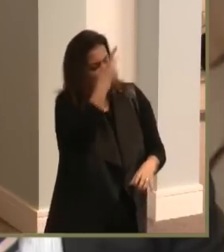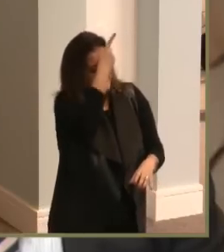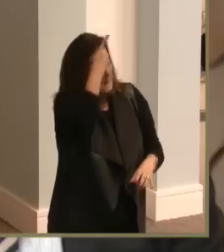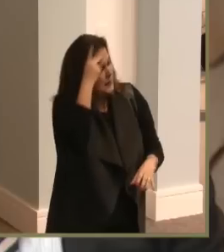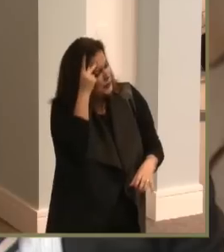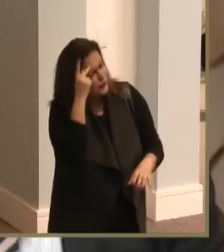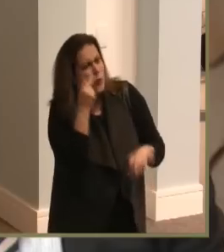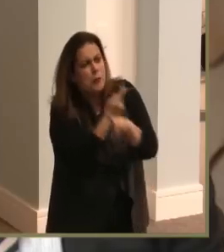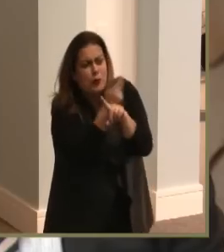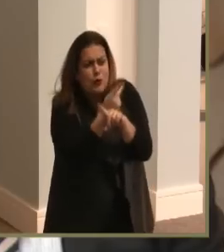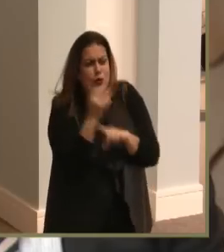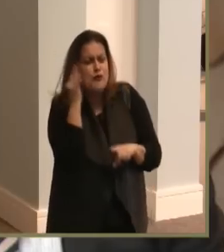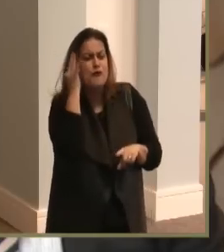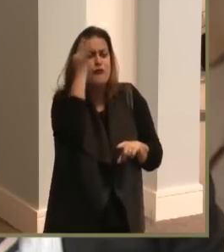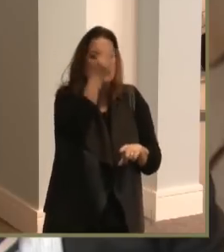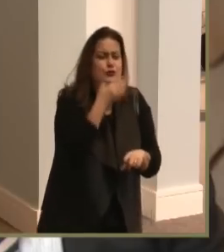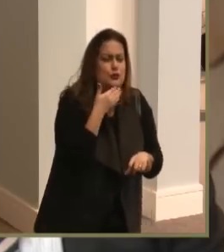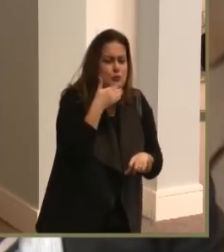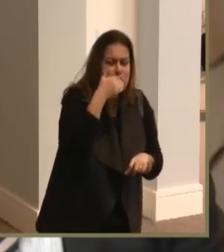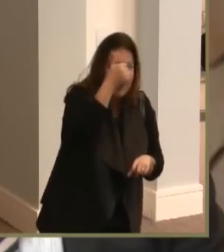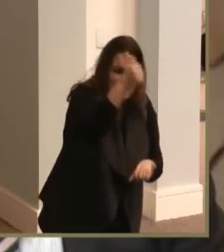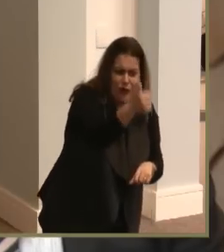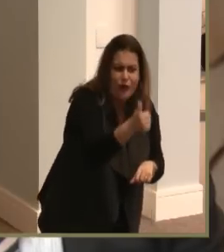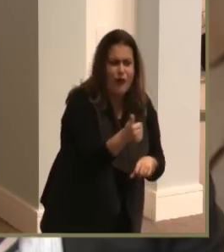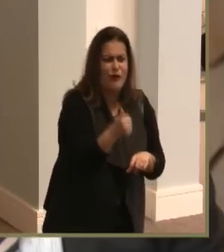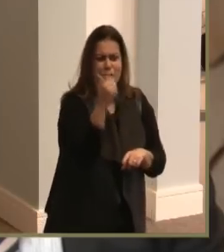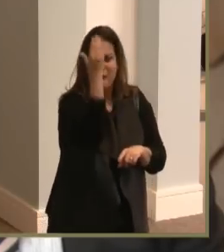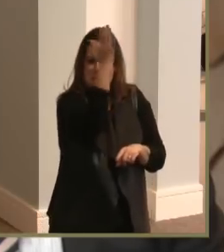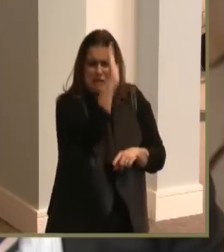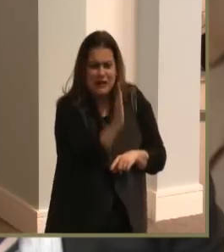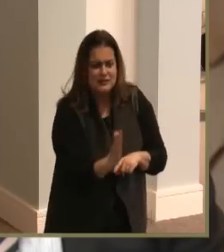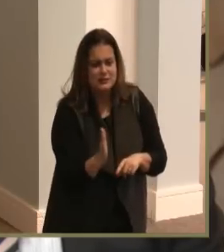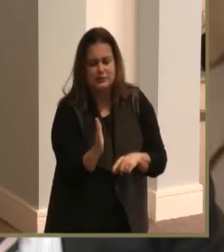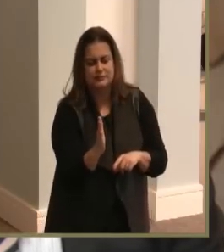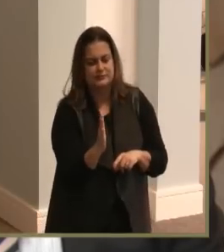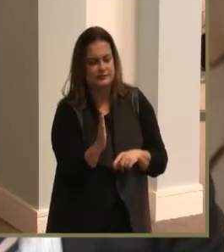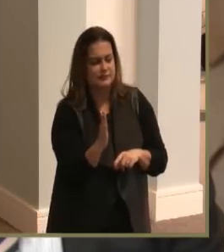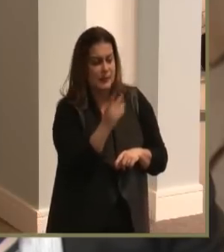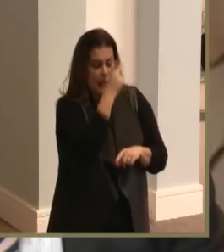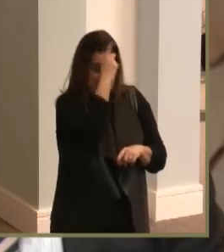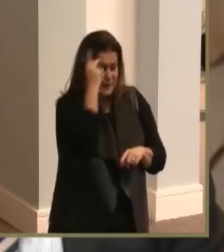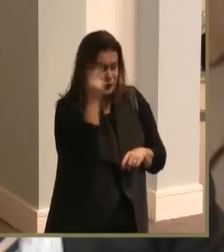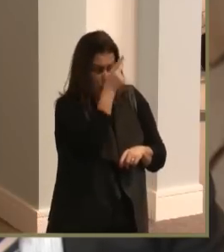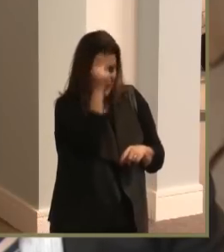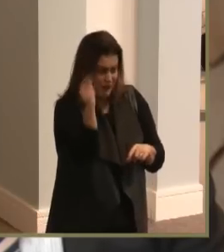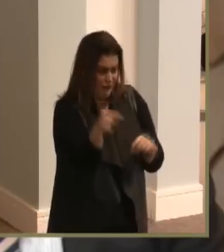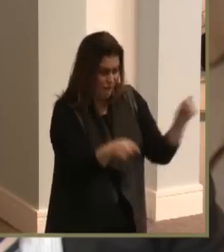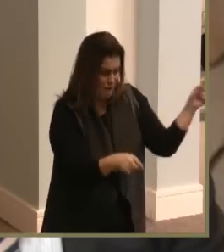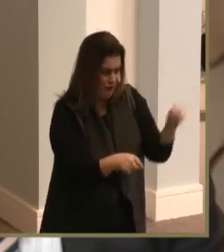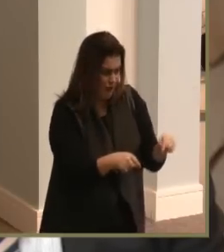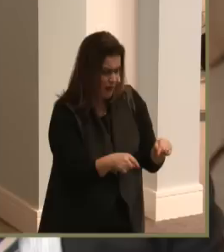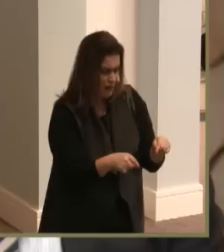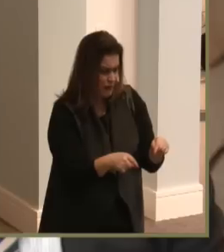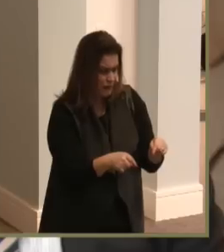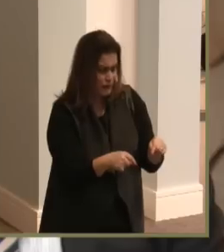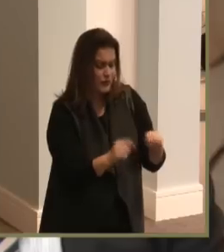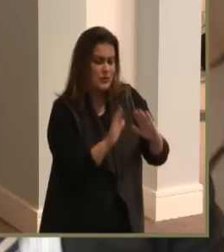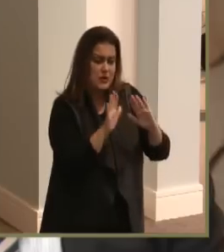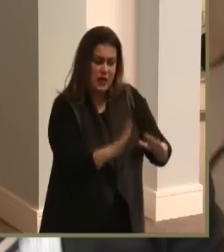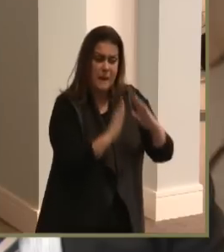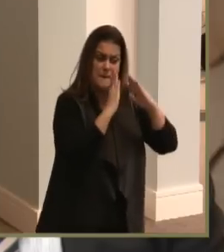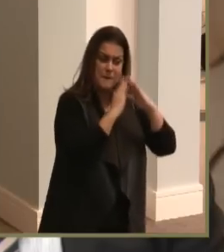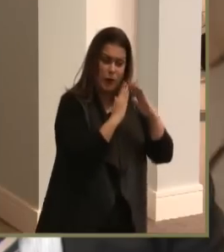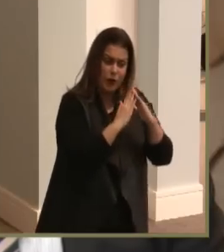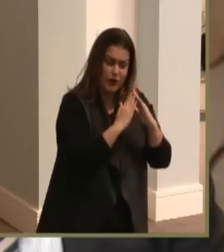futuro melhor, milhares de brasileiros de diversos cantos. As pessoas que vieram para cá, os pioneiros, fixando moradia